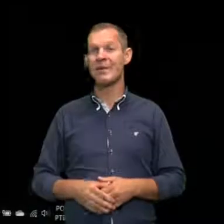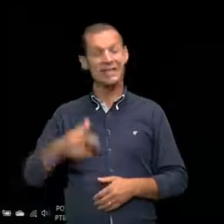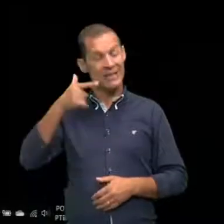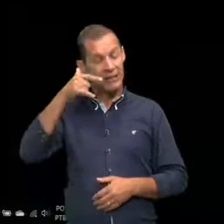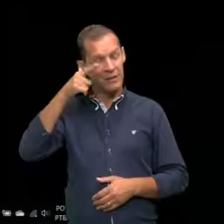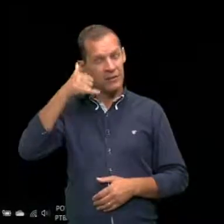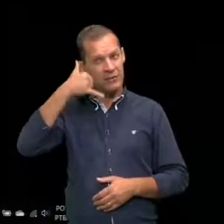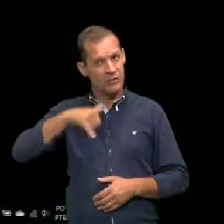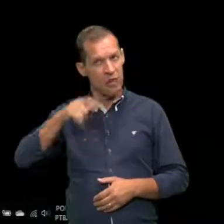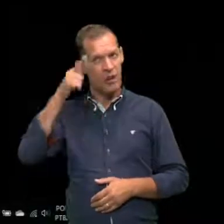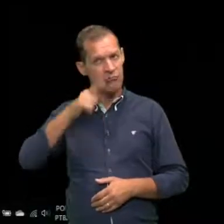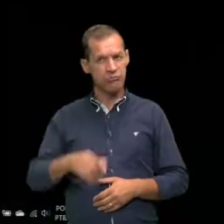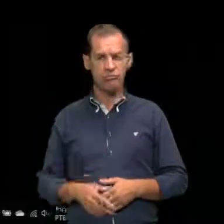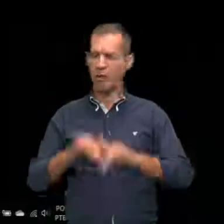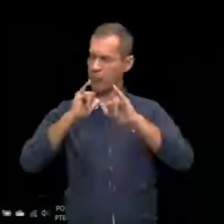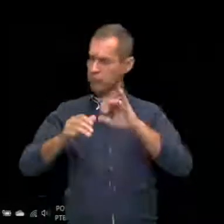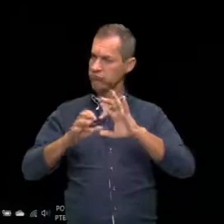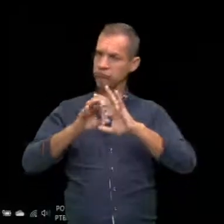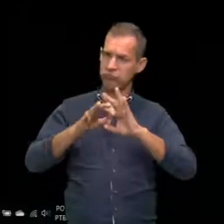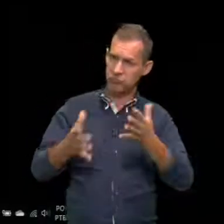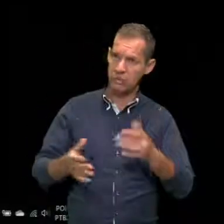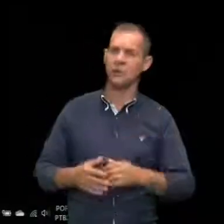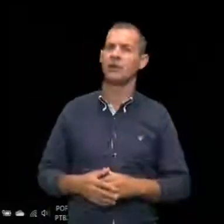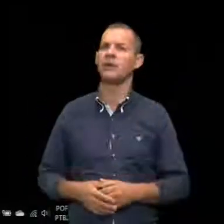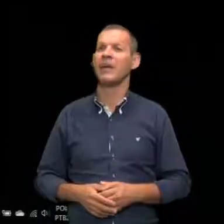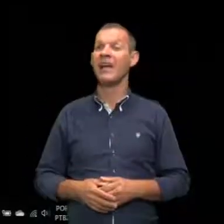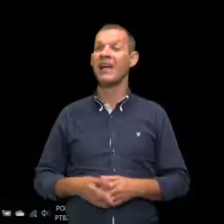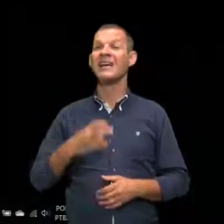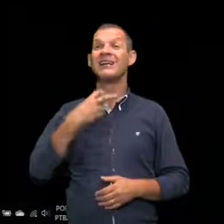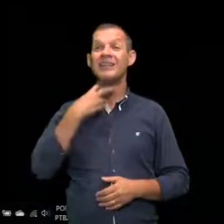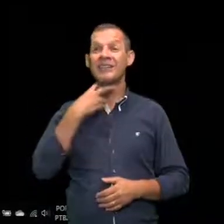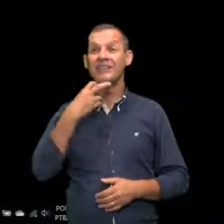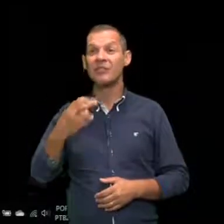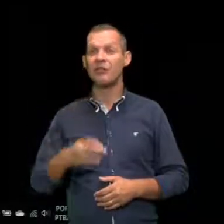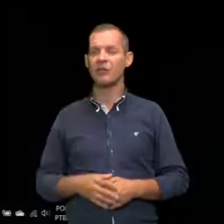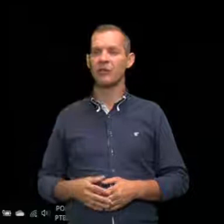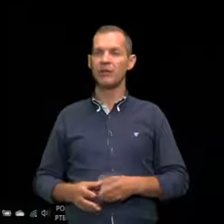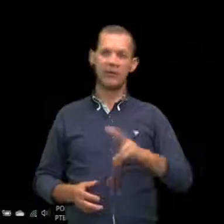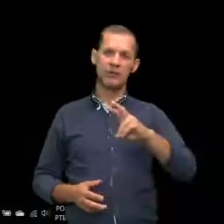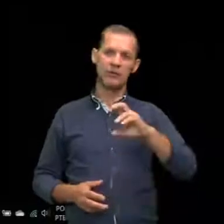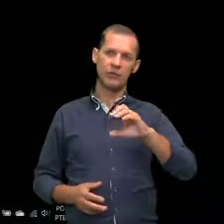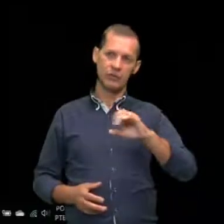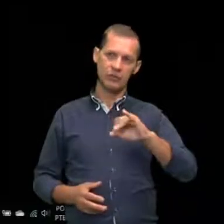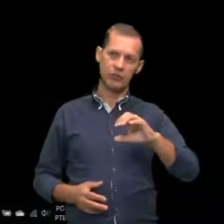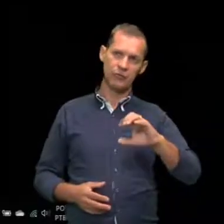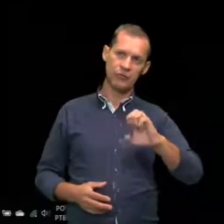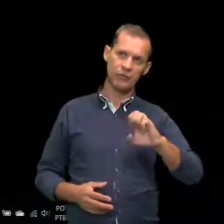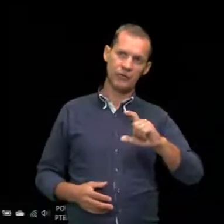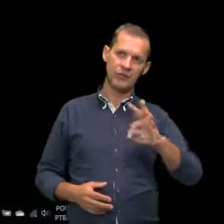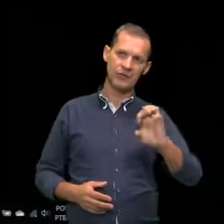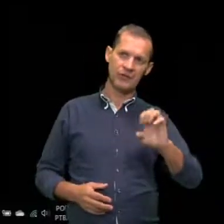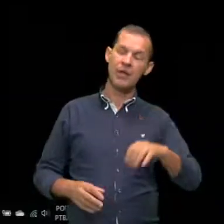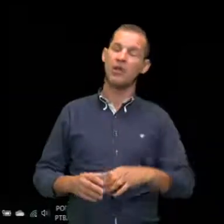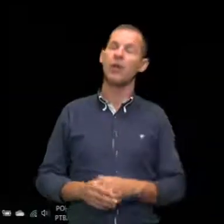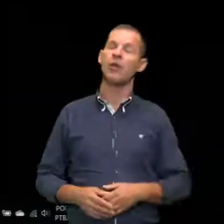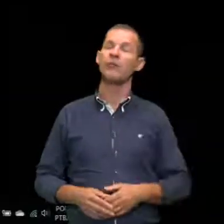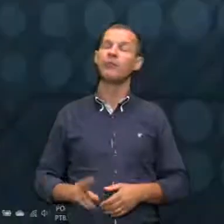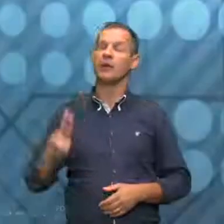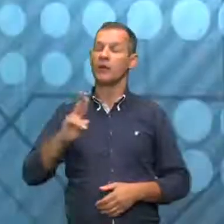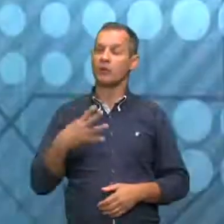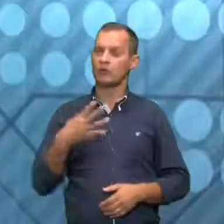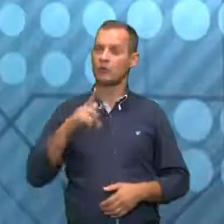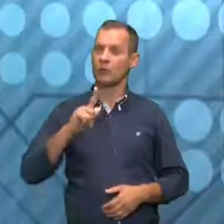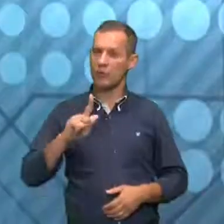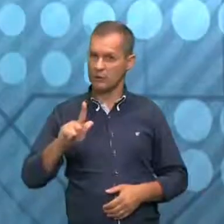consegue transmitir essa informação de Voice over LTE, que ela consegue utilizar a rede 4G para fazer